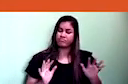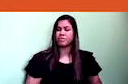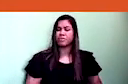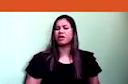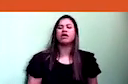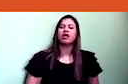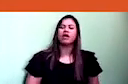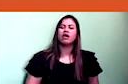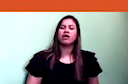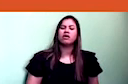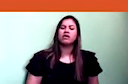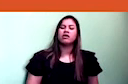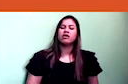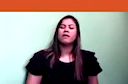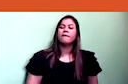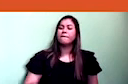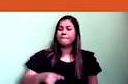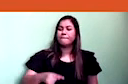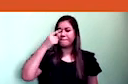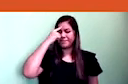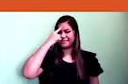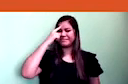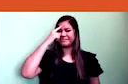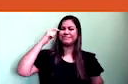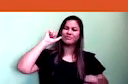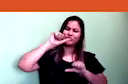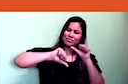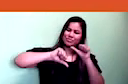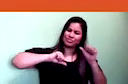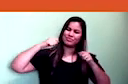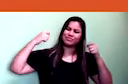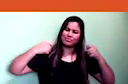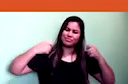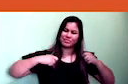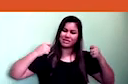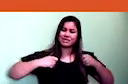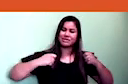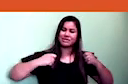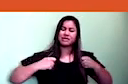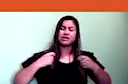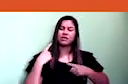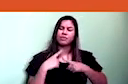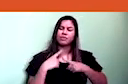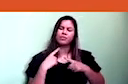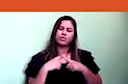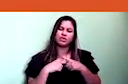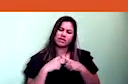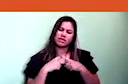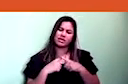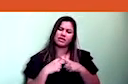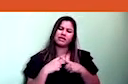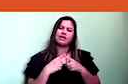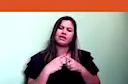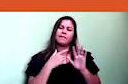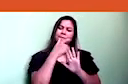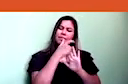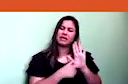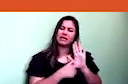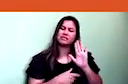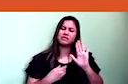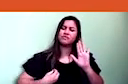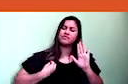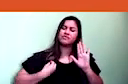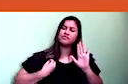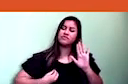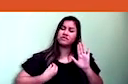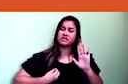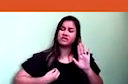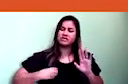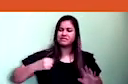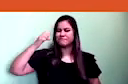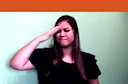Mas pense que é necessário mudar. Afinal de contas, o seu padrão de pensamento, né, ele não está alinhado, às vezes, até com as